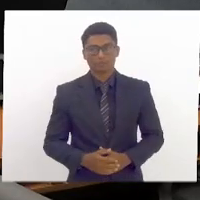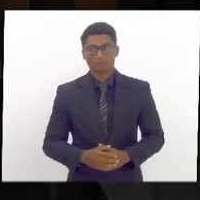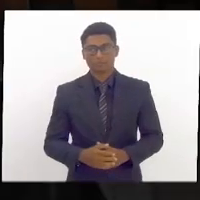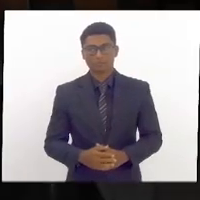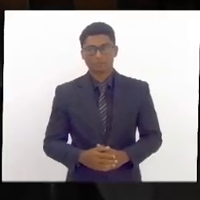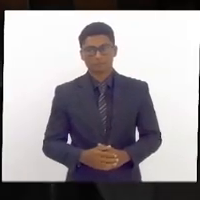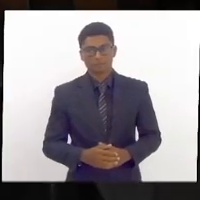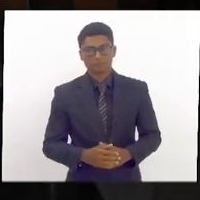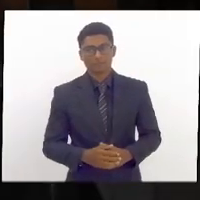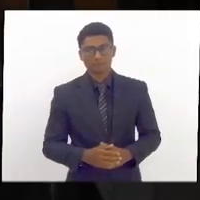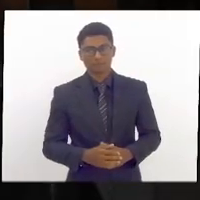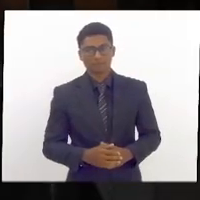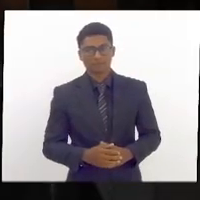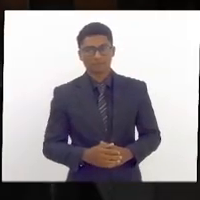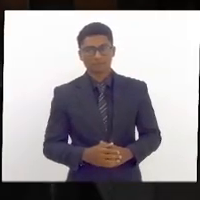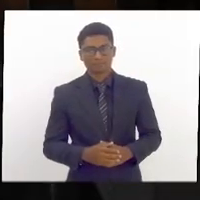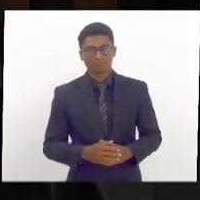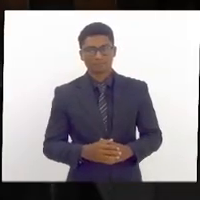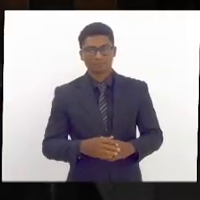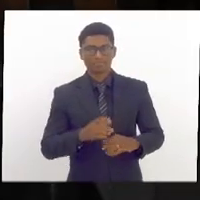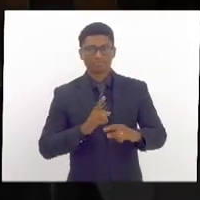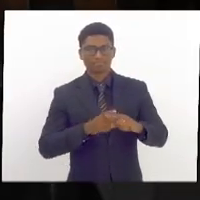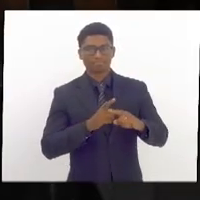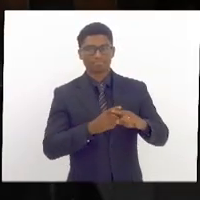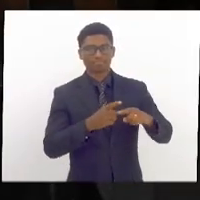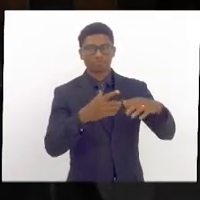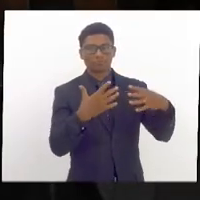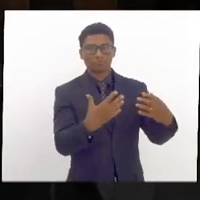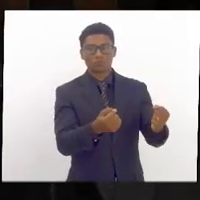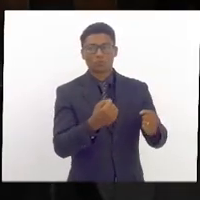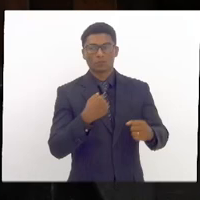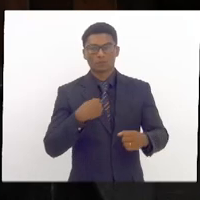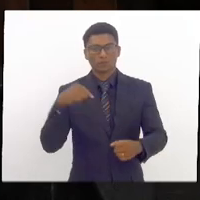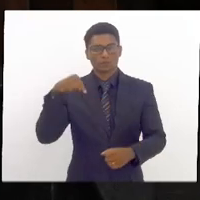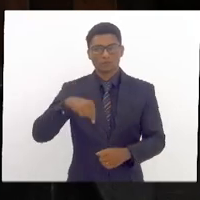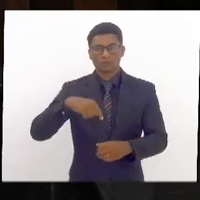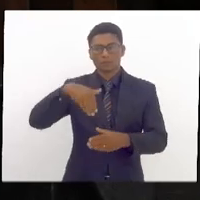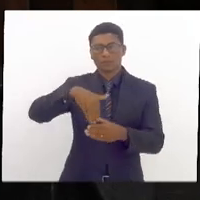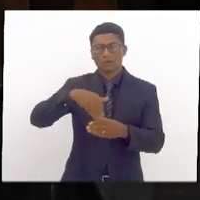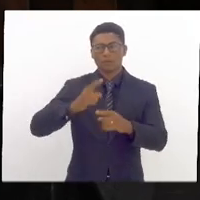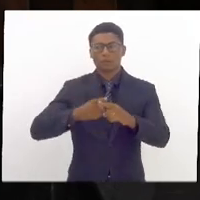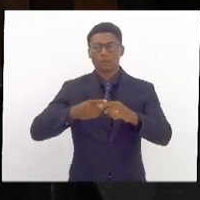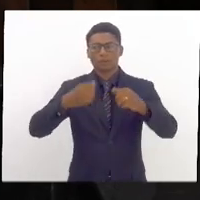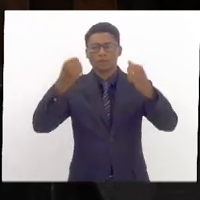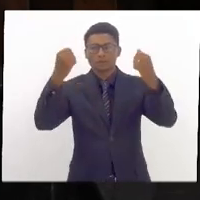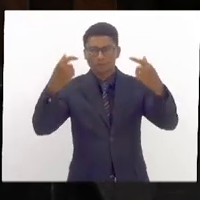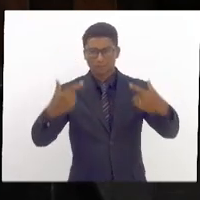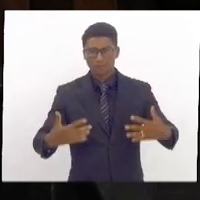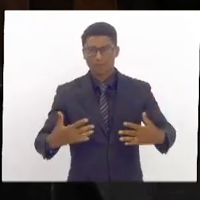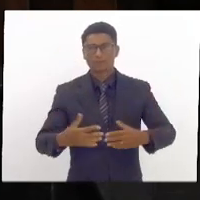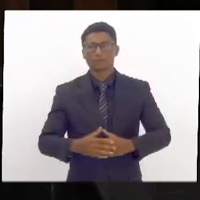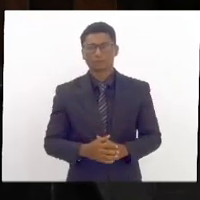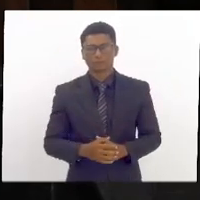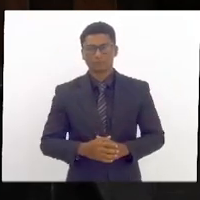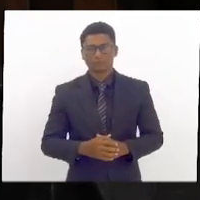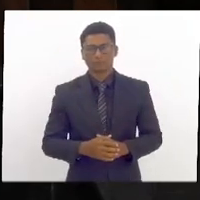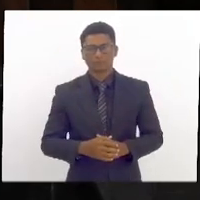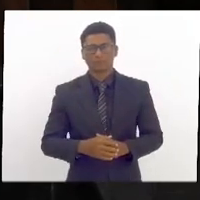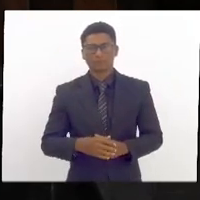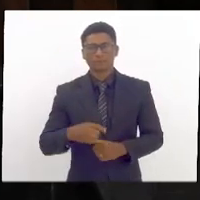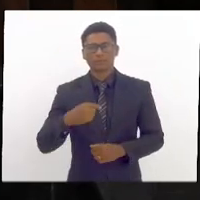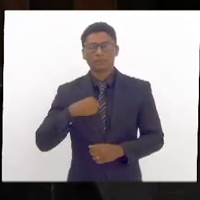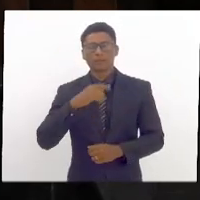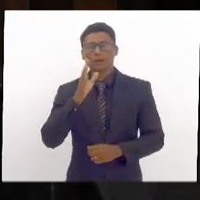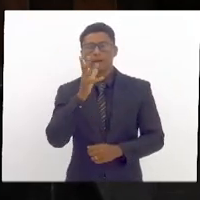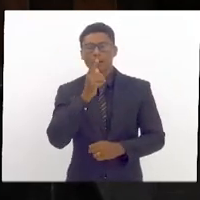a deferência de Vossa Excelência no sentido de manifestar aqui a declaração de voto. Eu demorei aqui o início da